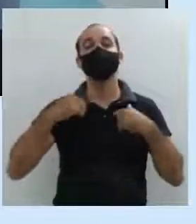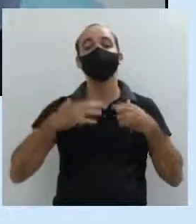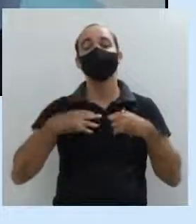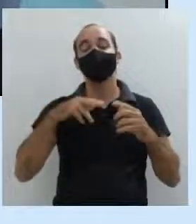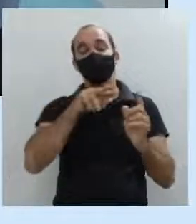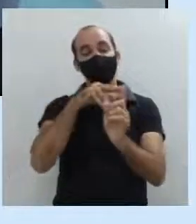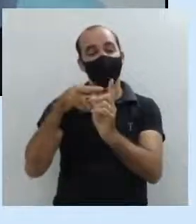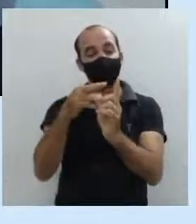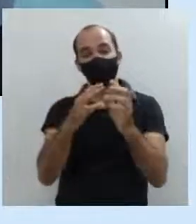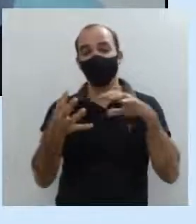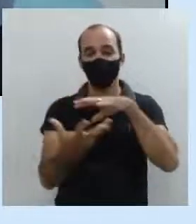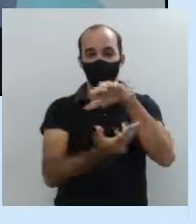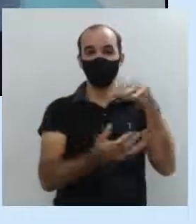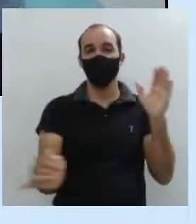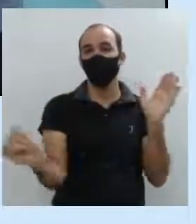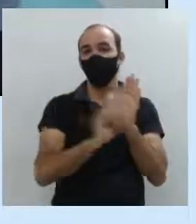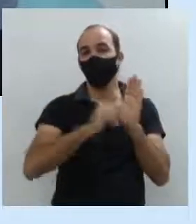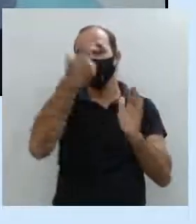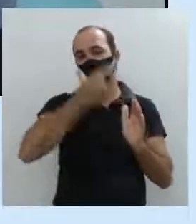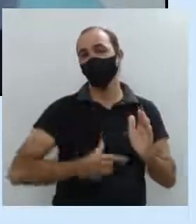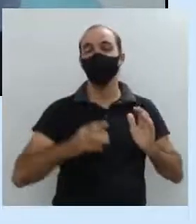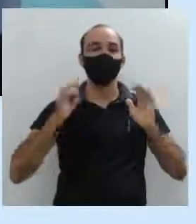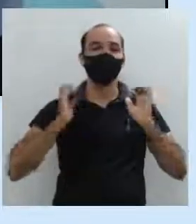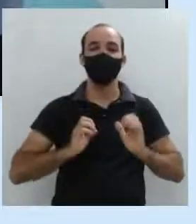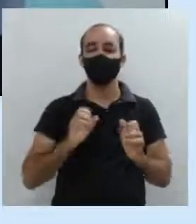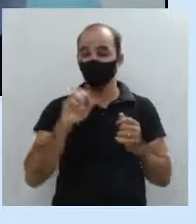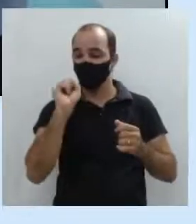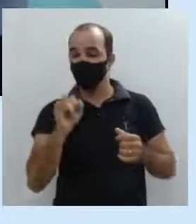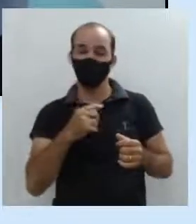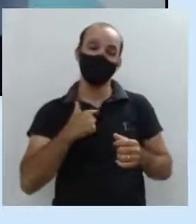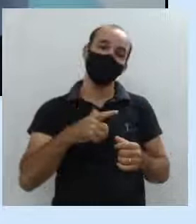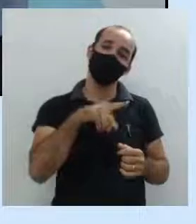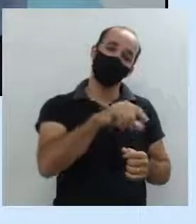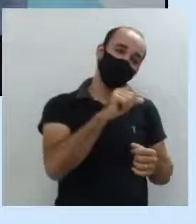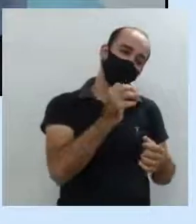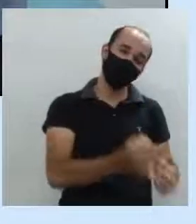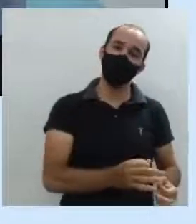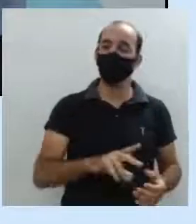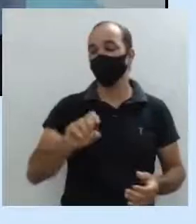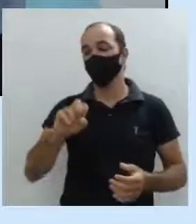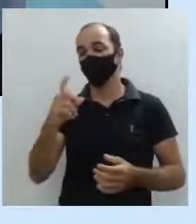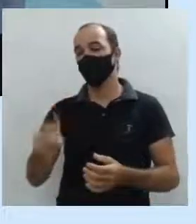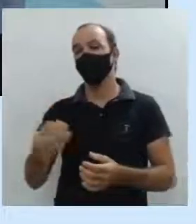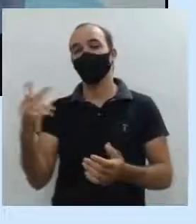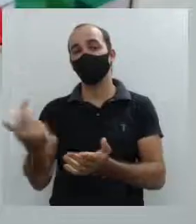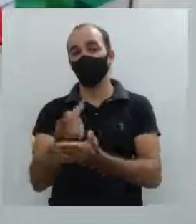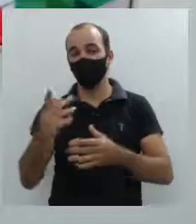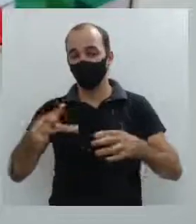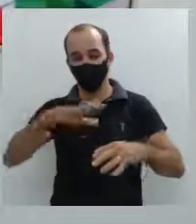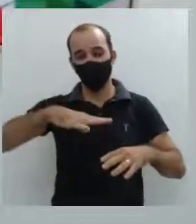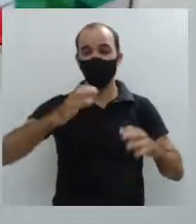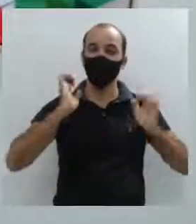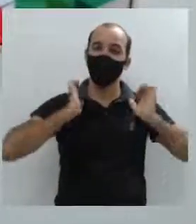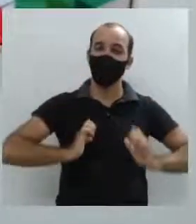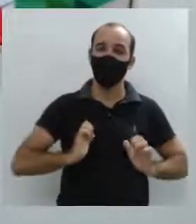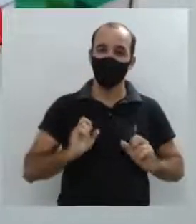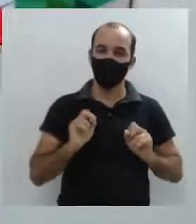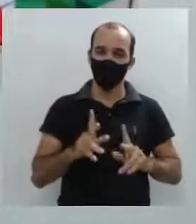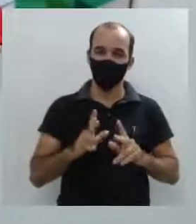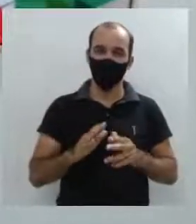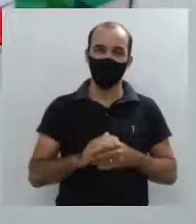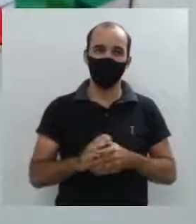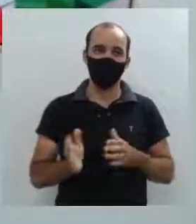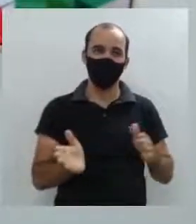de mundo, a partir daquilo que é certo ou errado dentro de um princípio ético, tá bom? Muito bem.